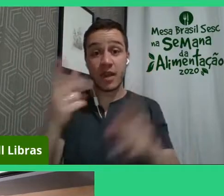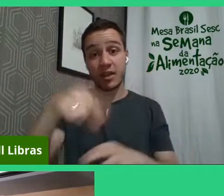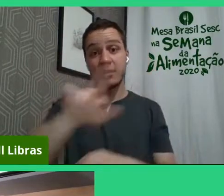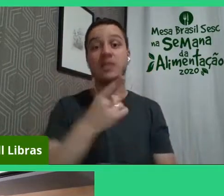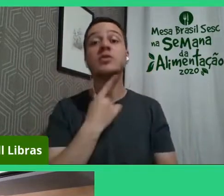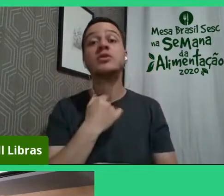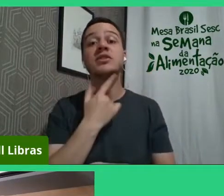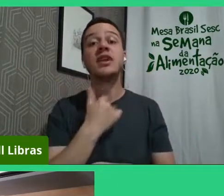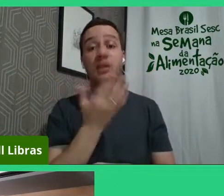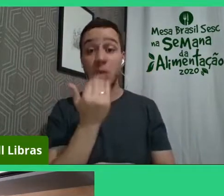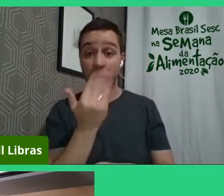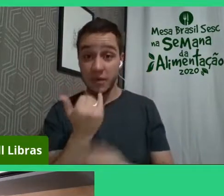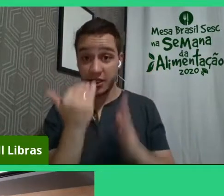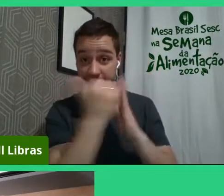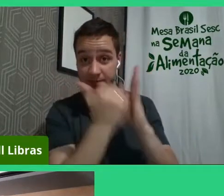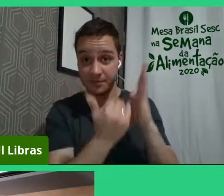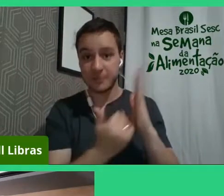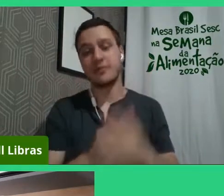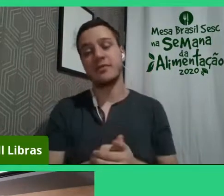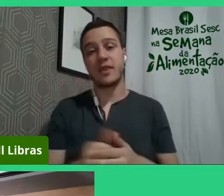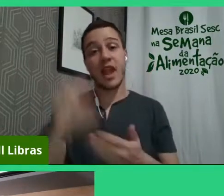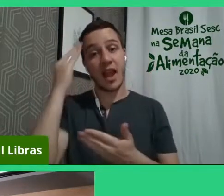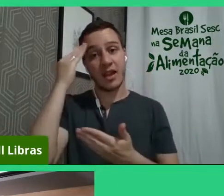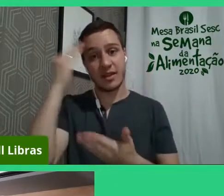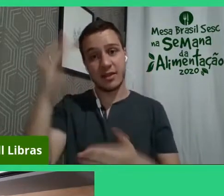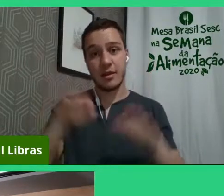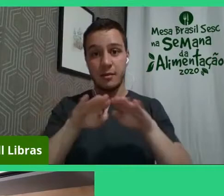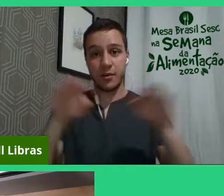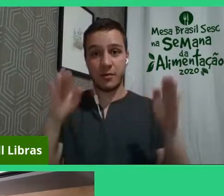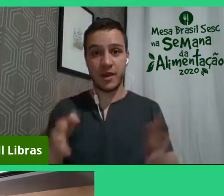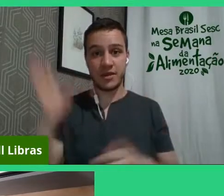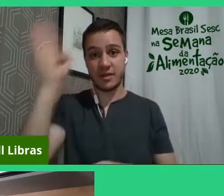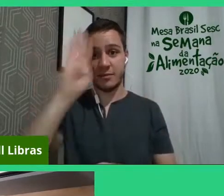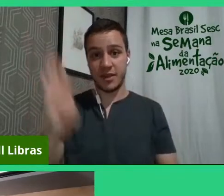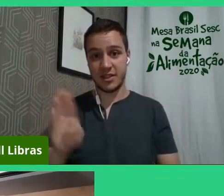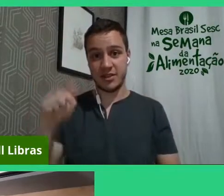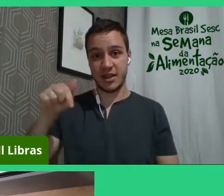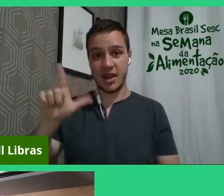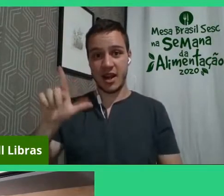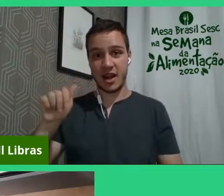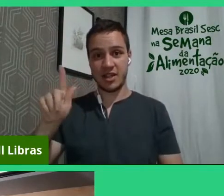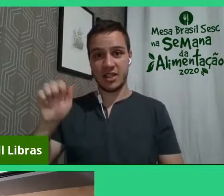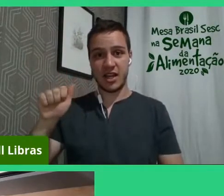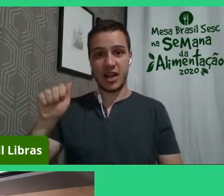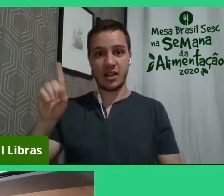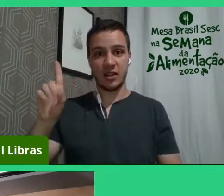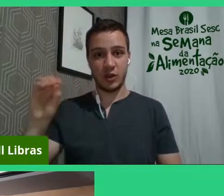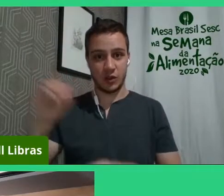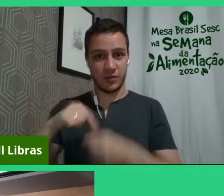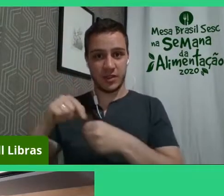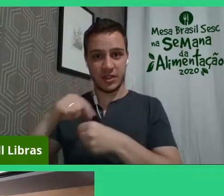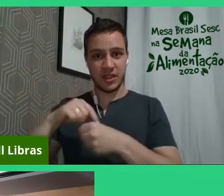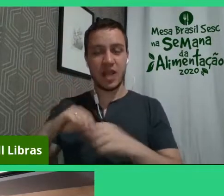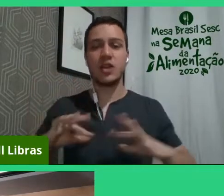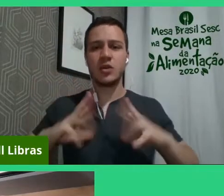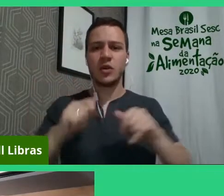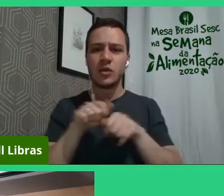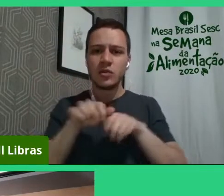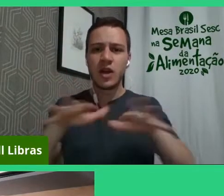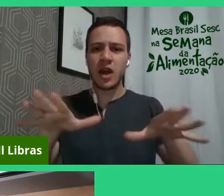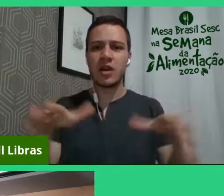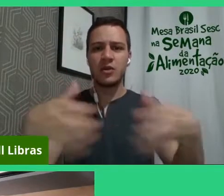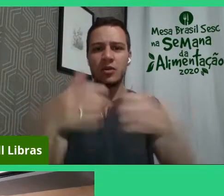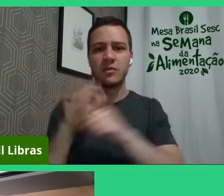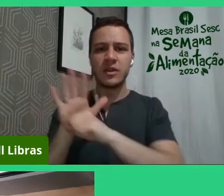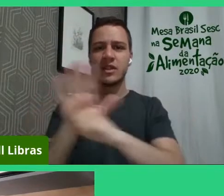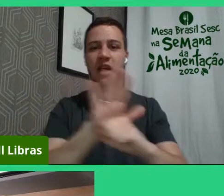receitinhas. Agradecer, então, pelo Mesa Brasil aqui de Lajeado, a toda a nossa rede de solidariedade, aos nossos doadores, né? Que